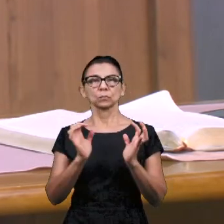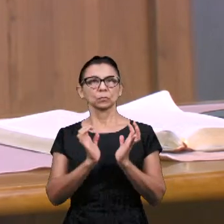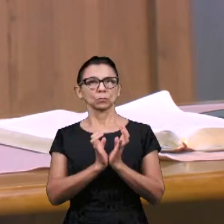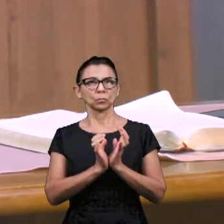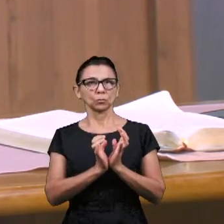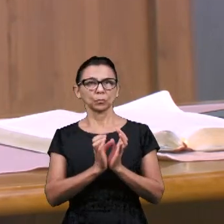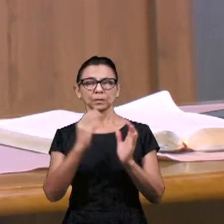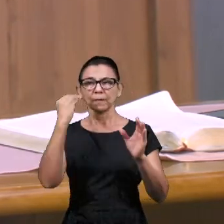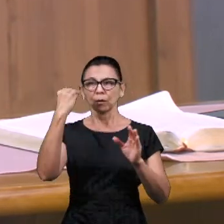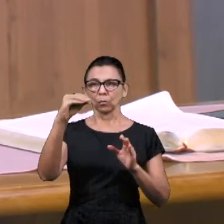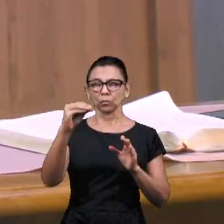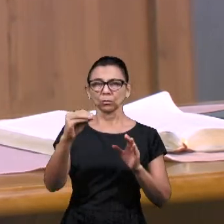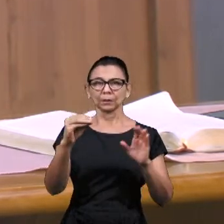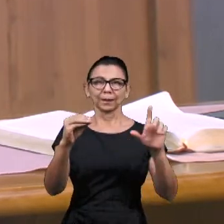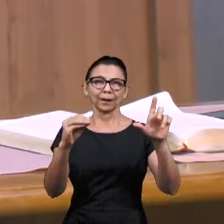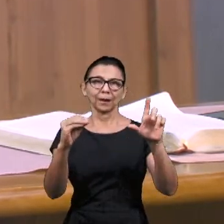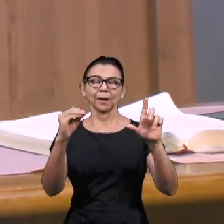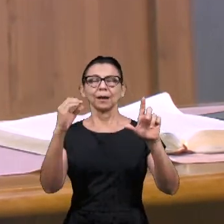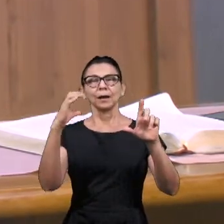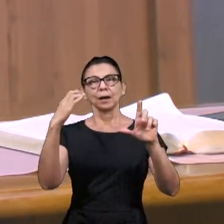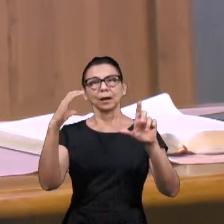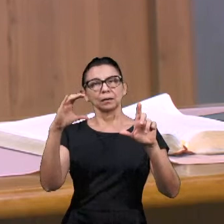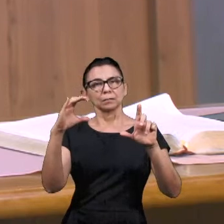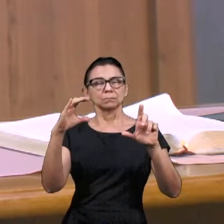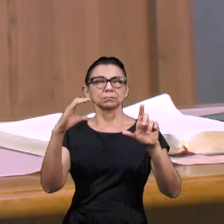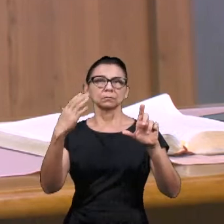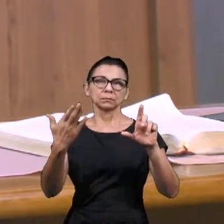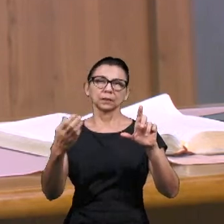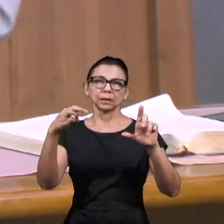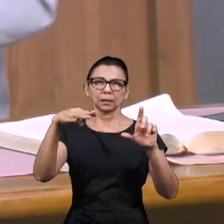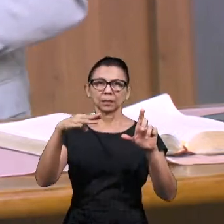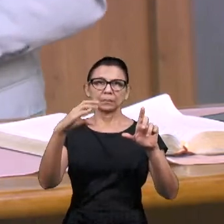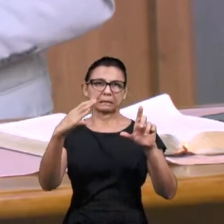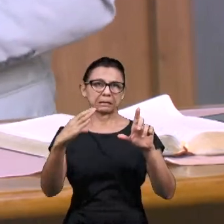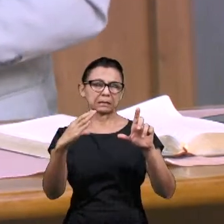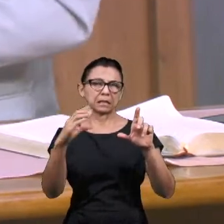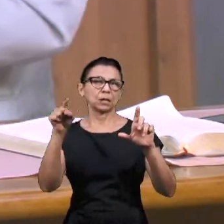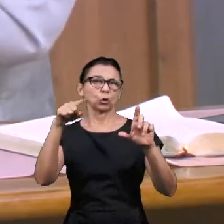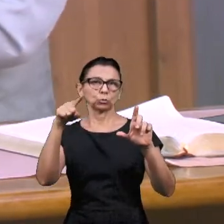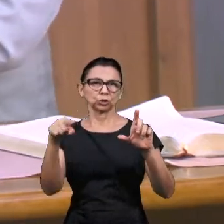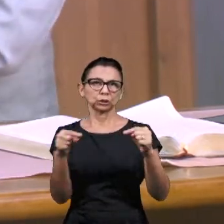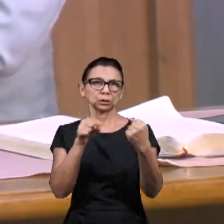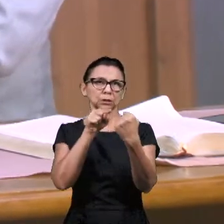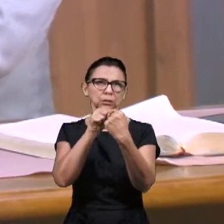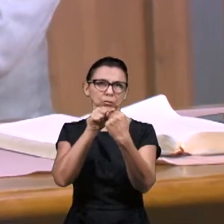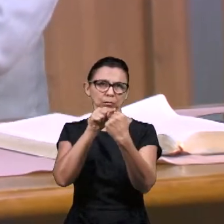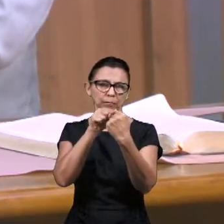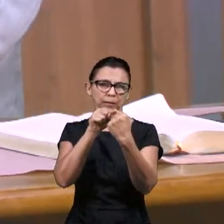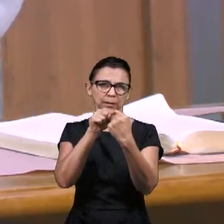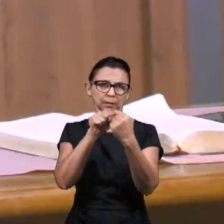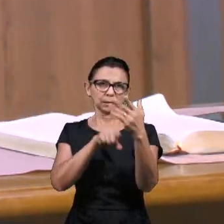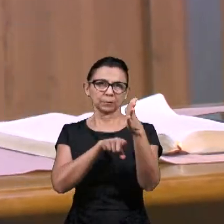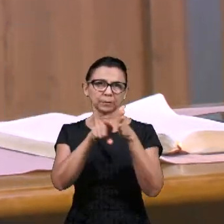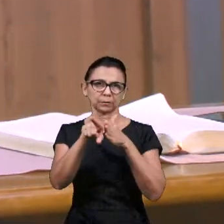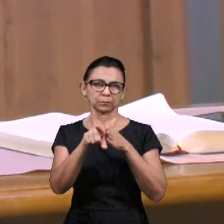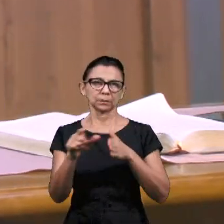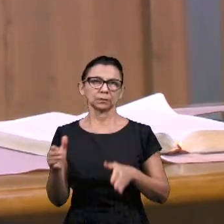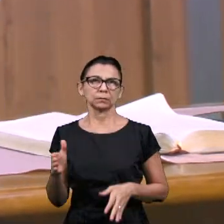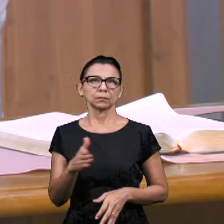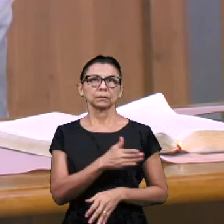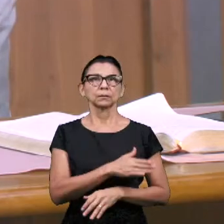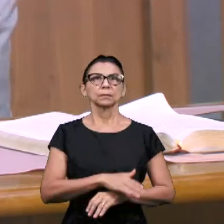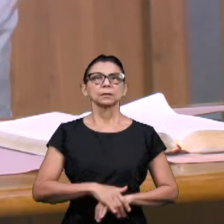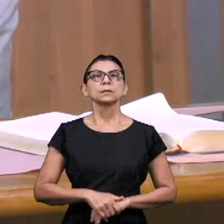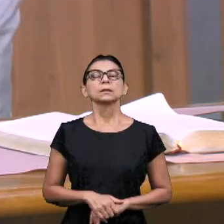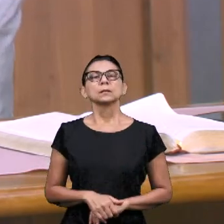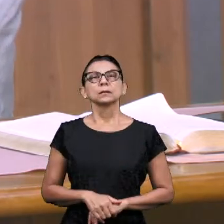letra correspondente a aquele que é o agente desta oposição, correto? Vamos à quinta e última pergunta, que essa é para